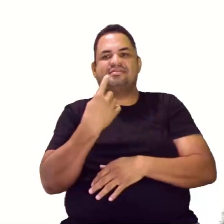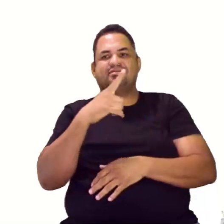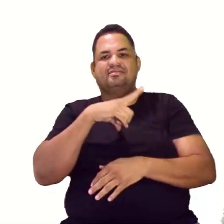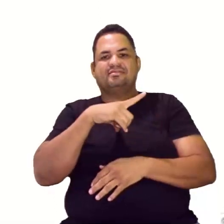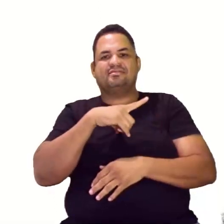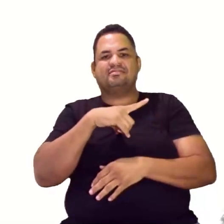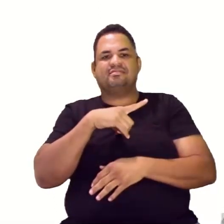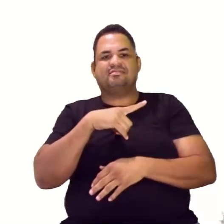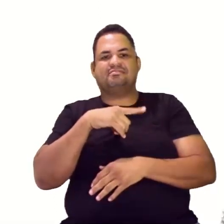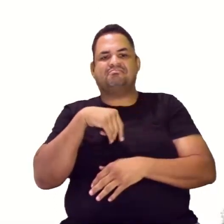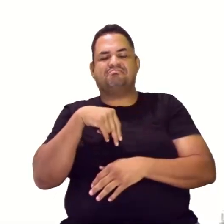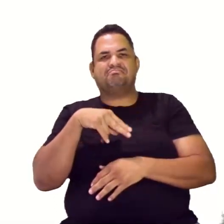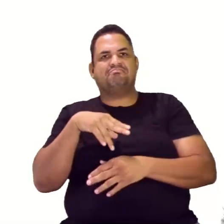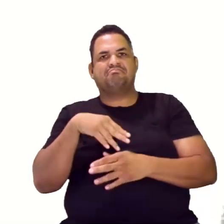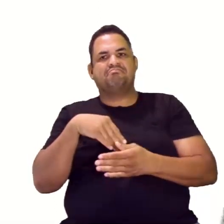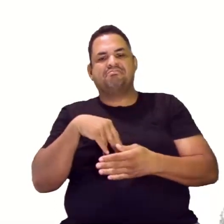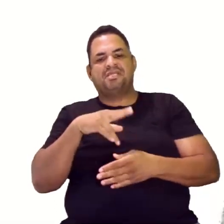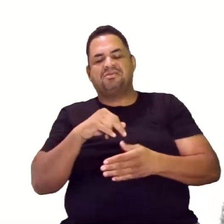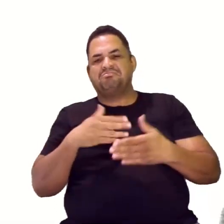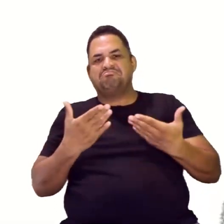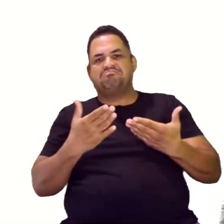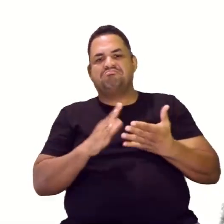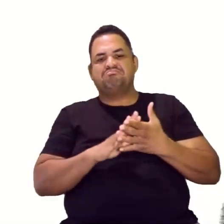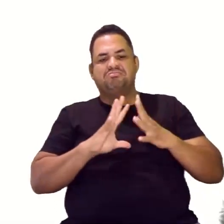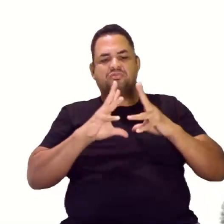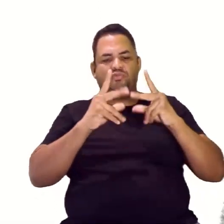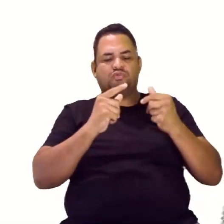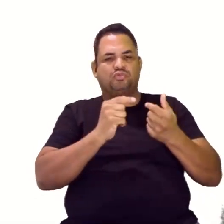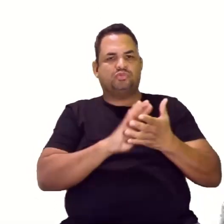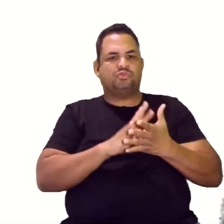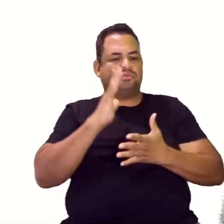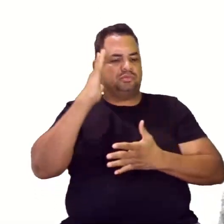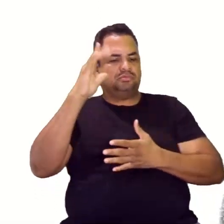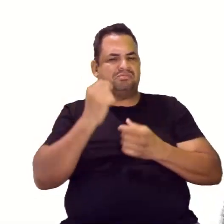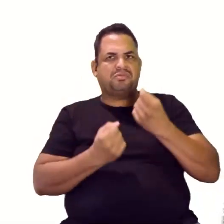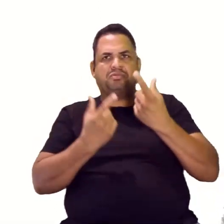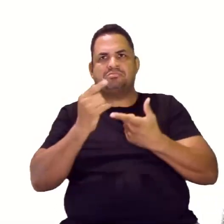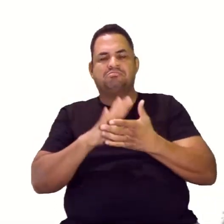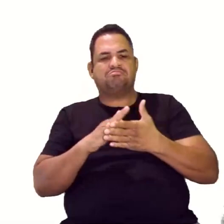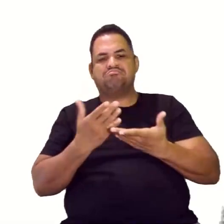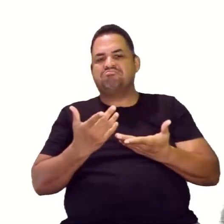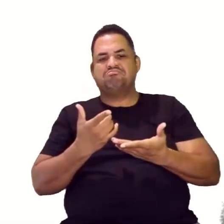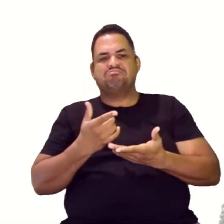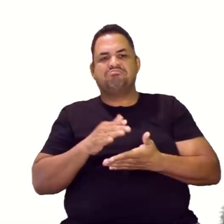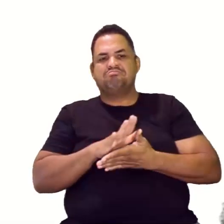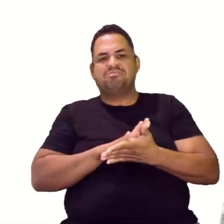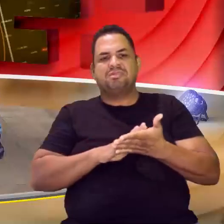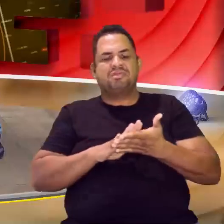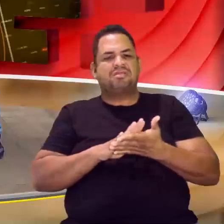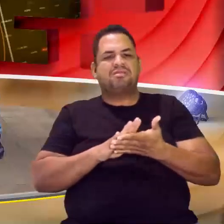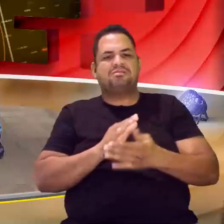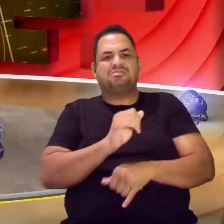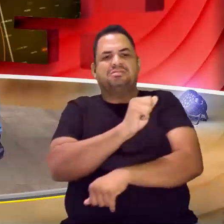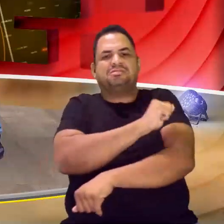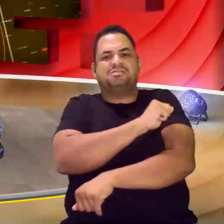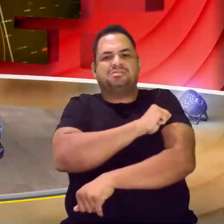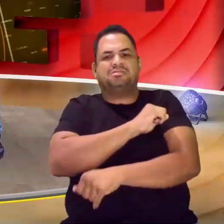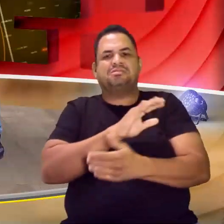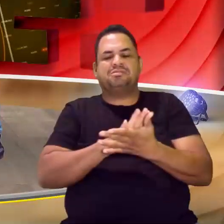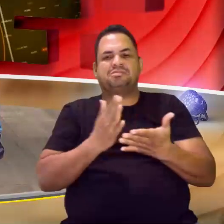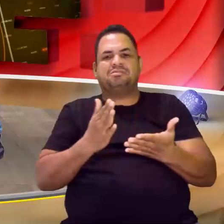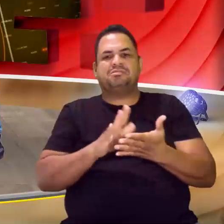que nenhum é distraído, todos são distraídos. Alguns são distraídos ou nenhum é distraído. Né? Alguns.